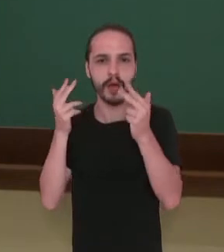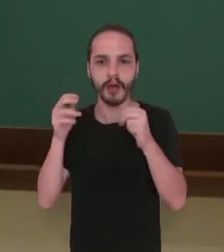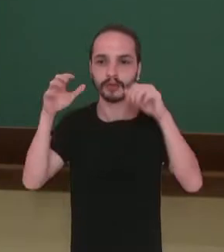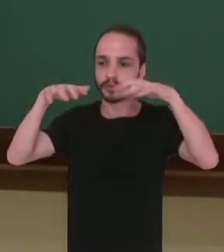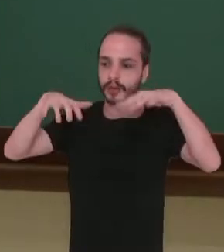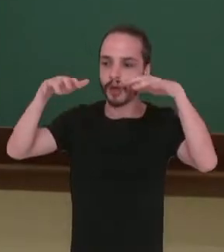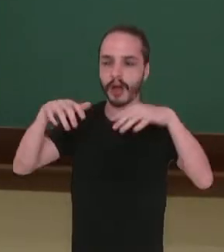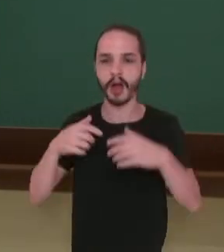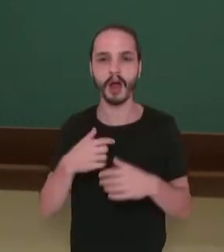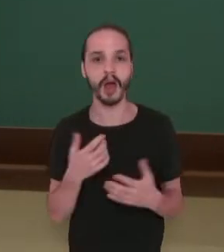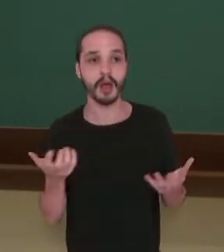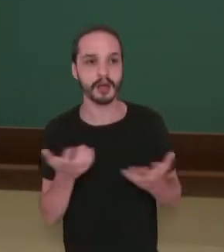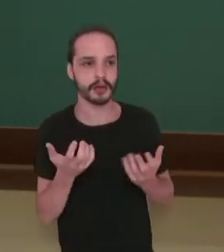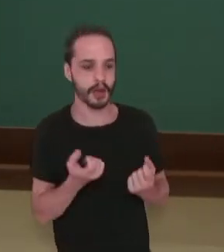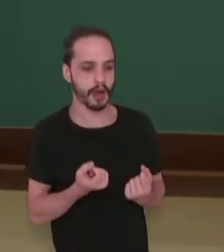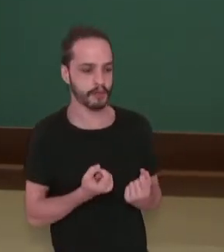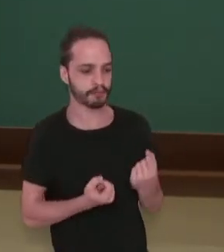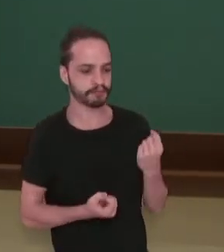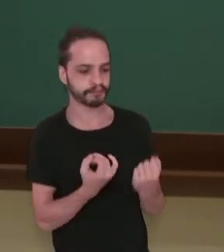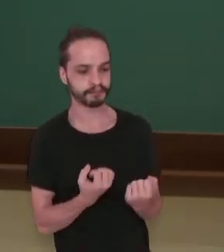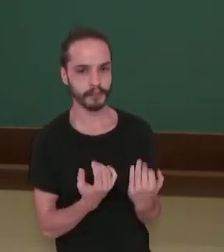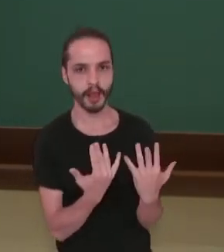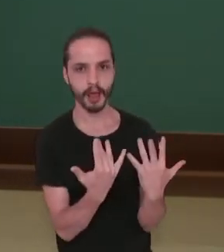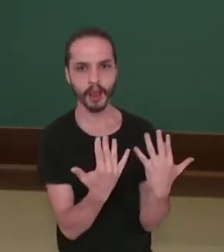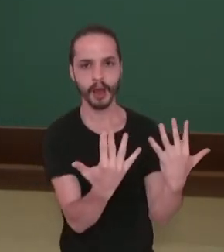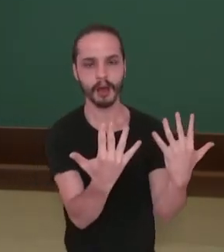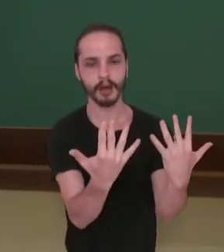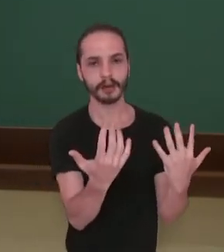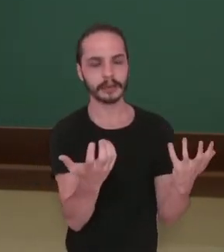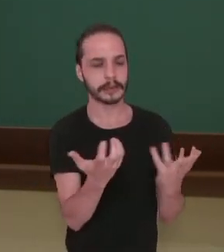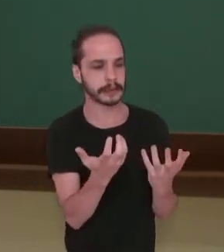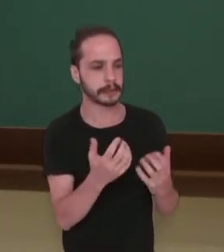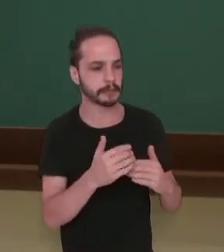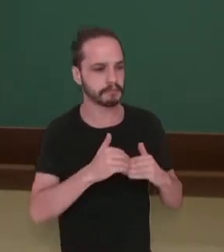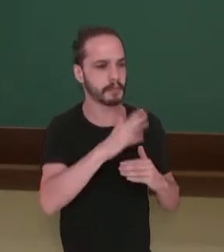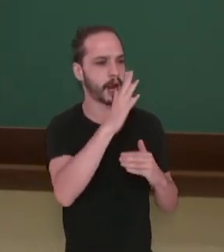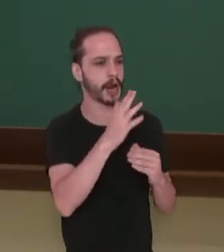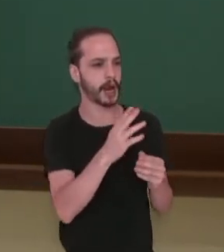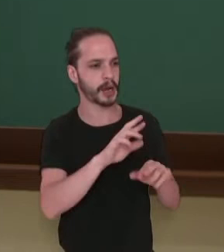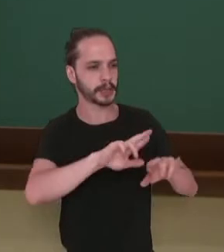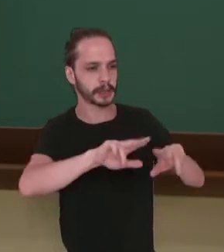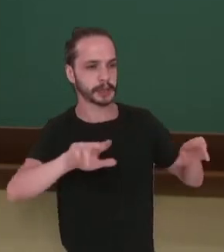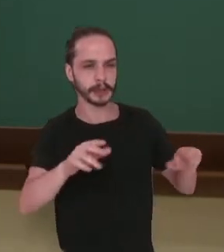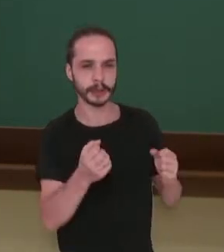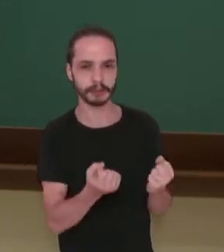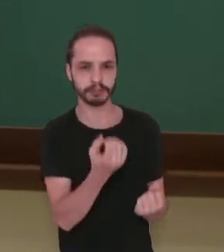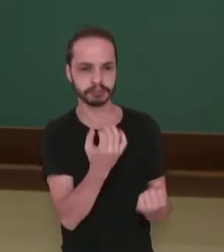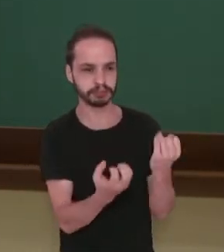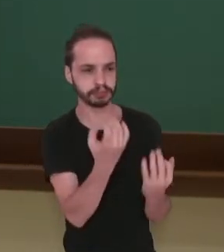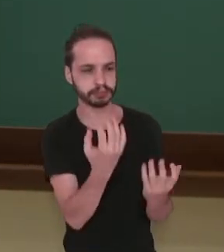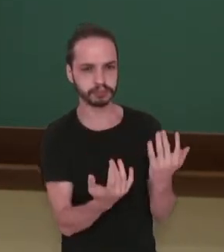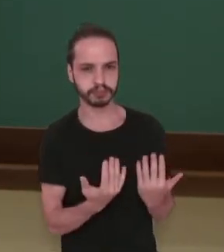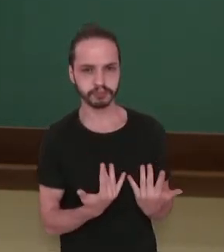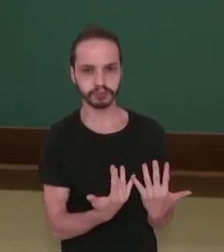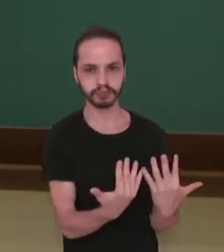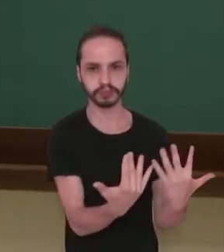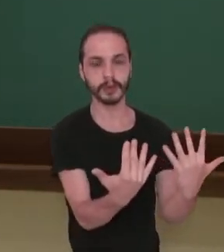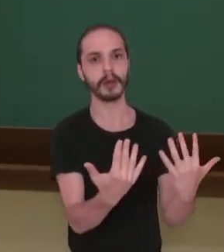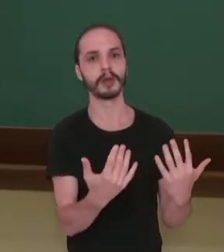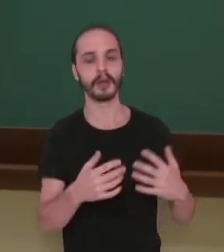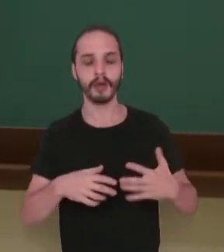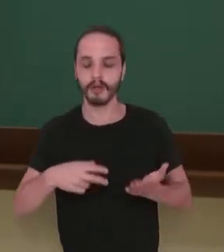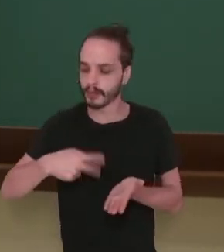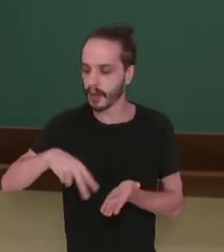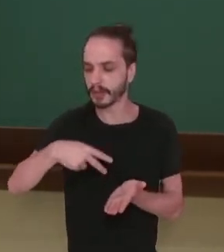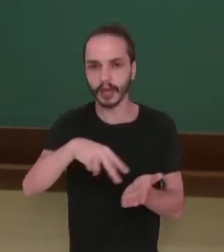plantação, né, ela seja muito proveitosa, tenha muitos grãos ali. Então vamos dançar para